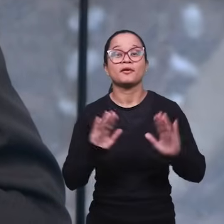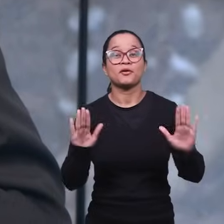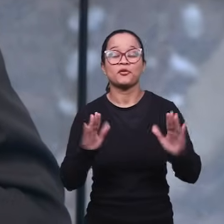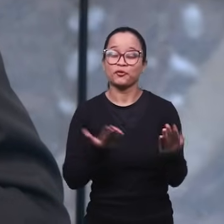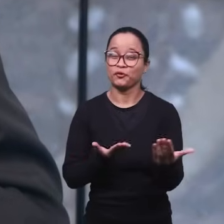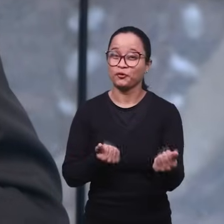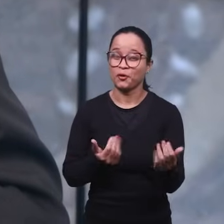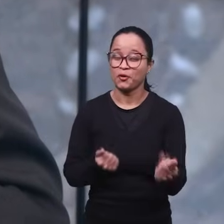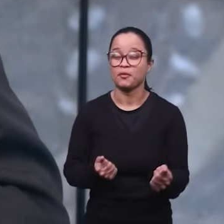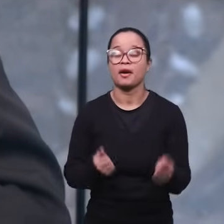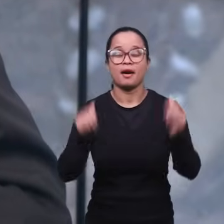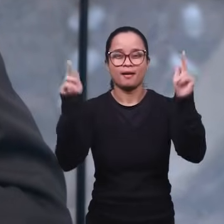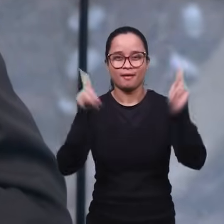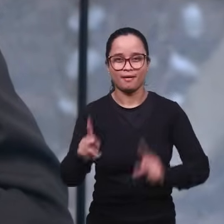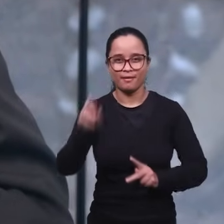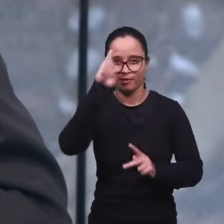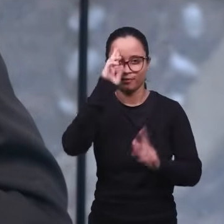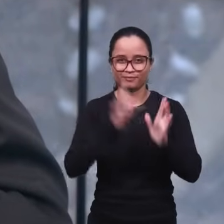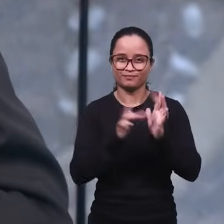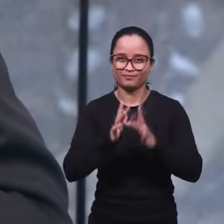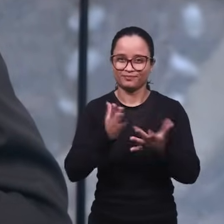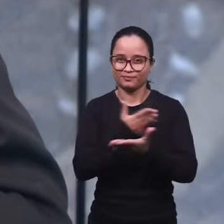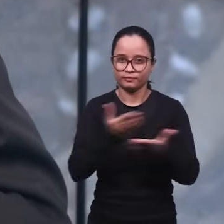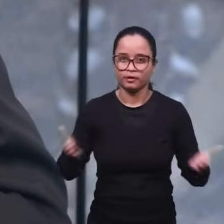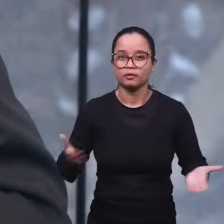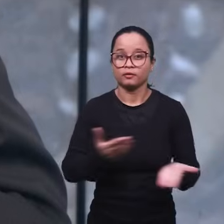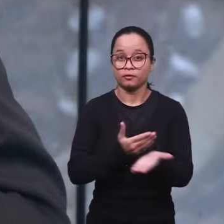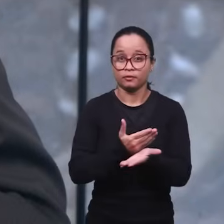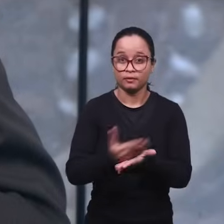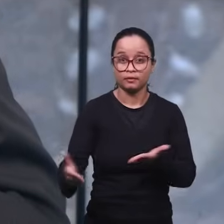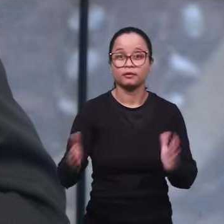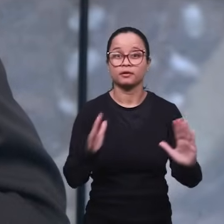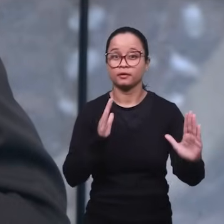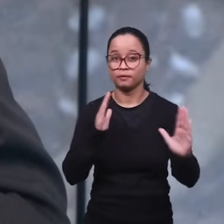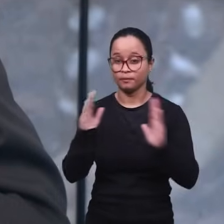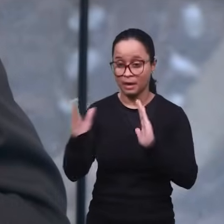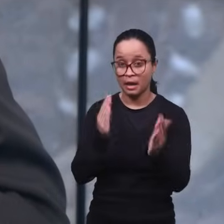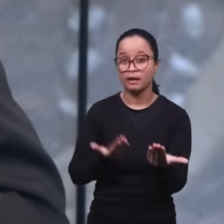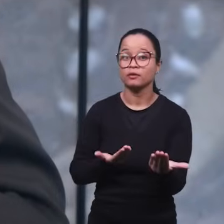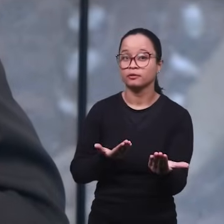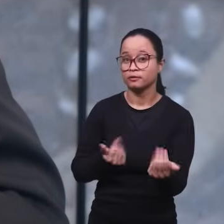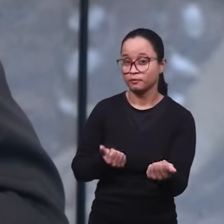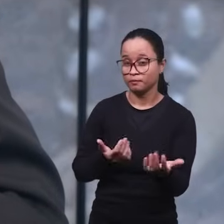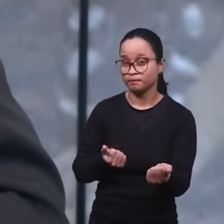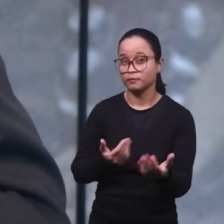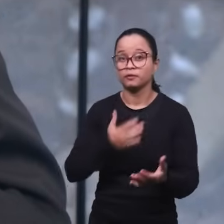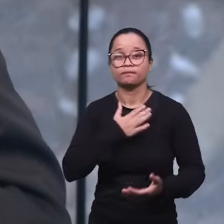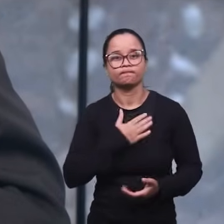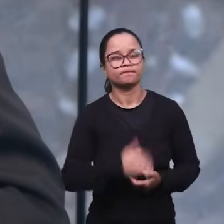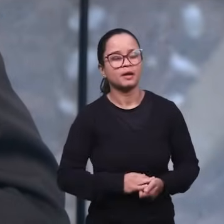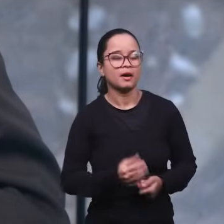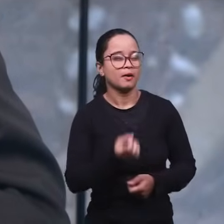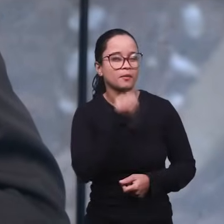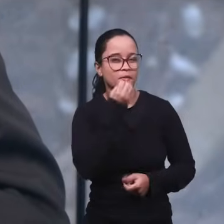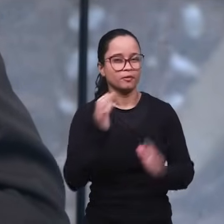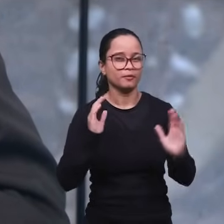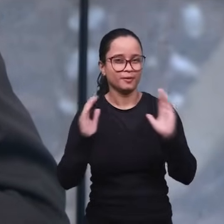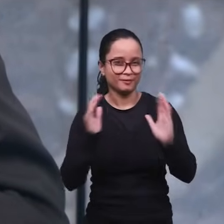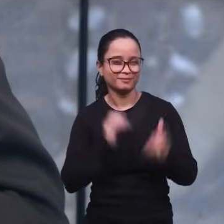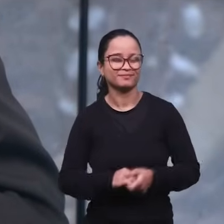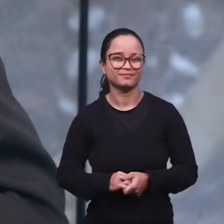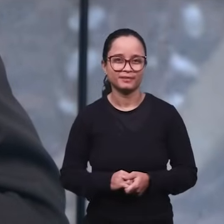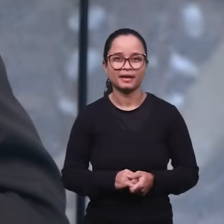Fala, jovem, a paz do Senhor Jesus. Estamos começando mais uma edição do programa Os Dias da Minha Mocidade. E dias bons,